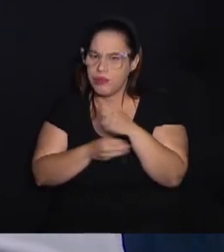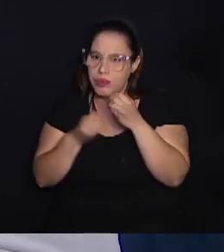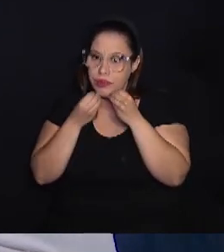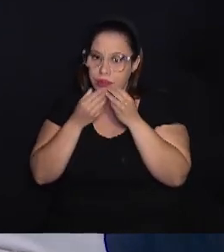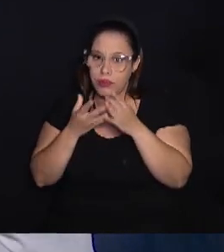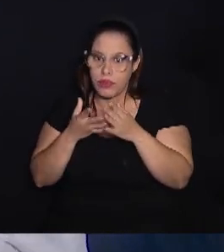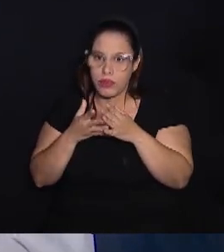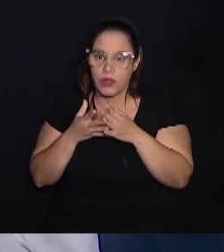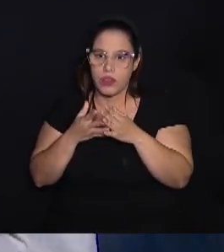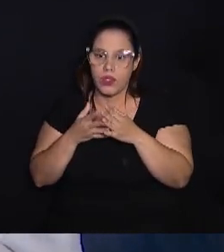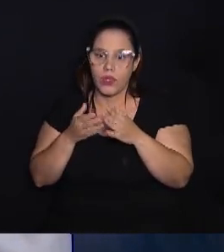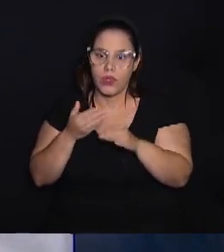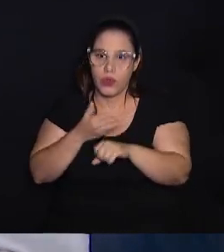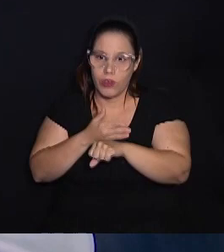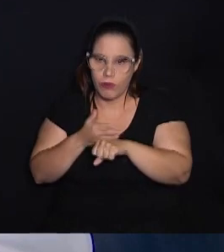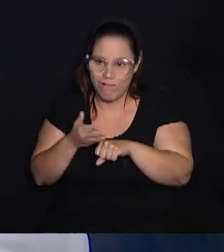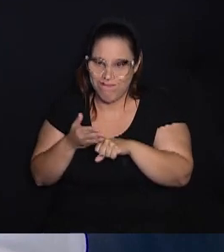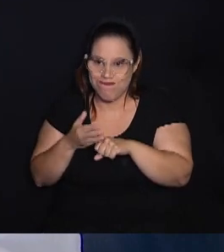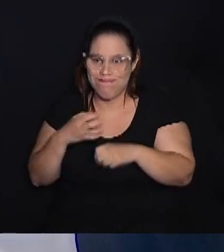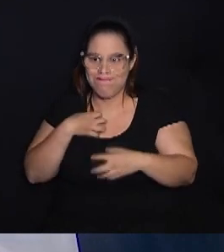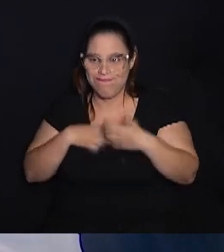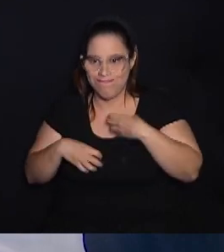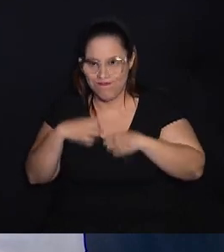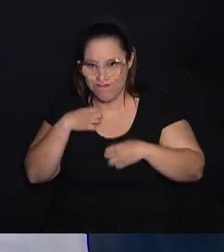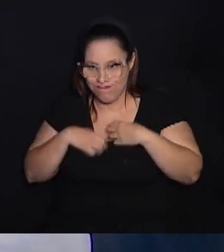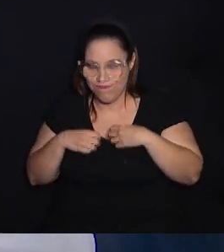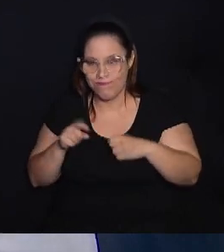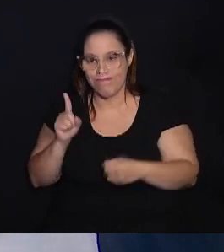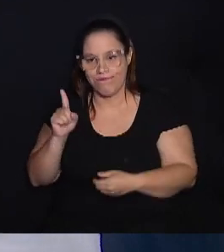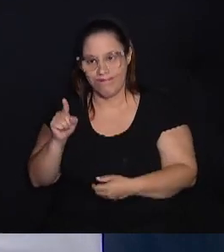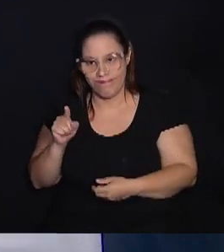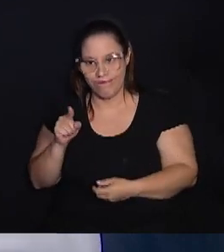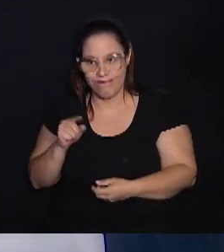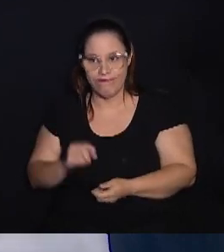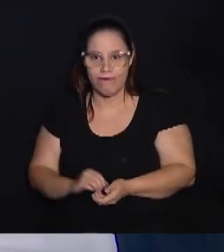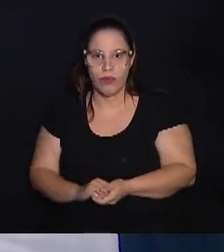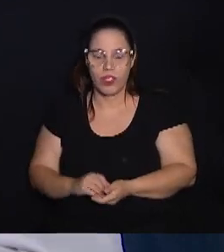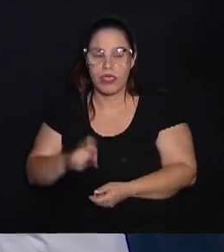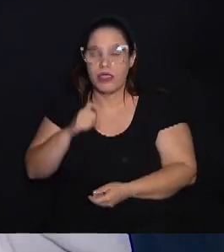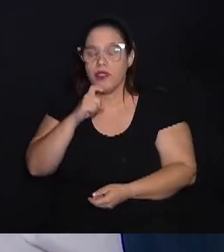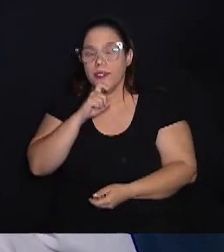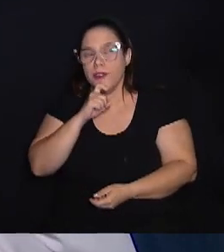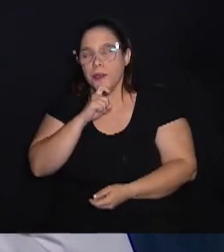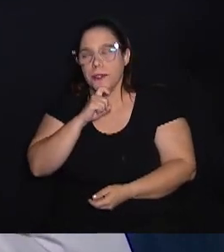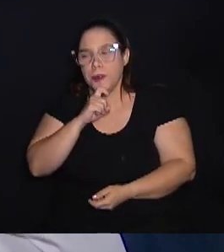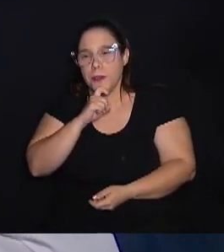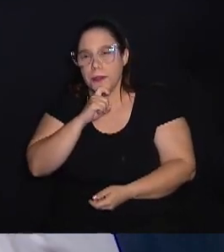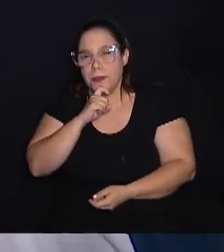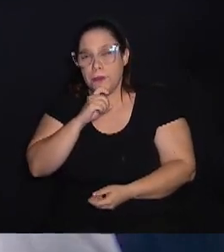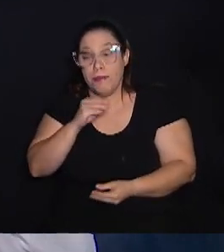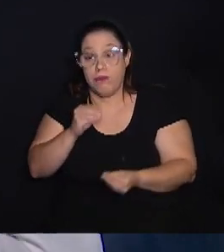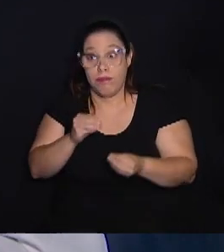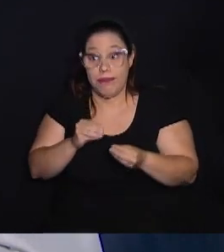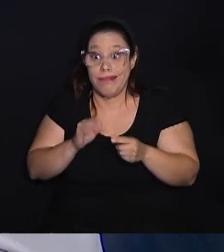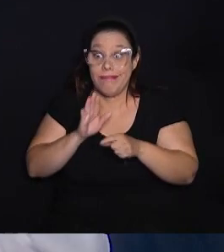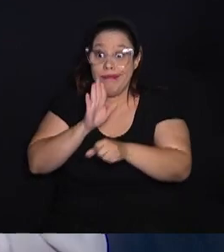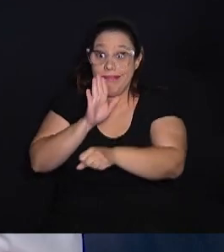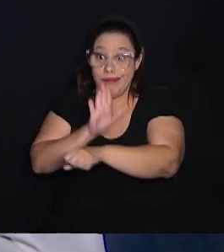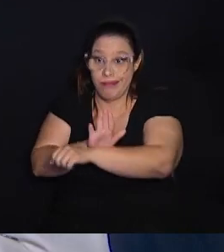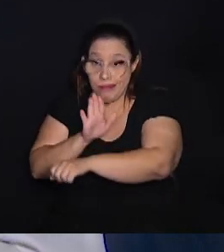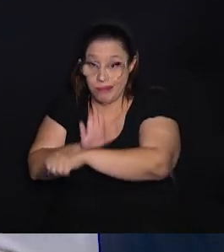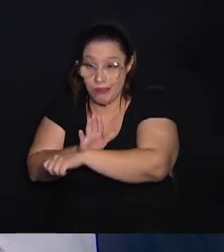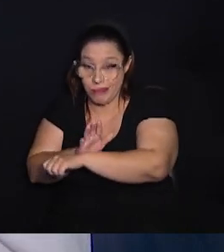ótima, se manifeste algum sintoma em relação a isso. Tá? Então, o frio, ele vai contribuir